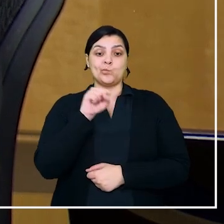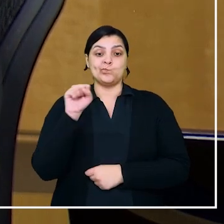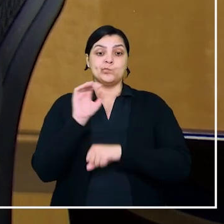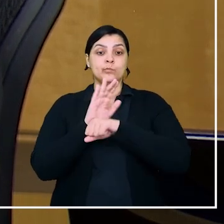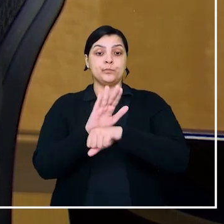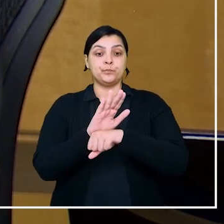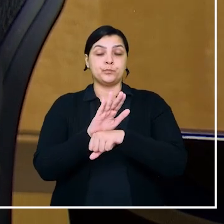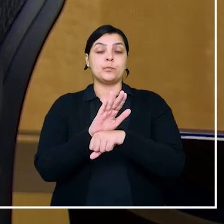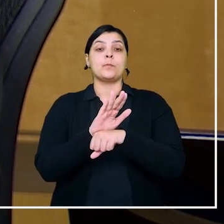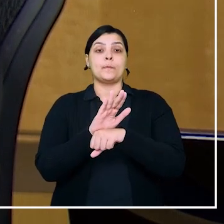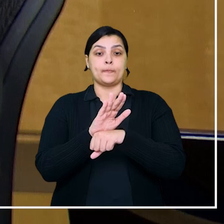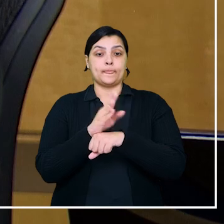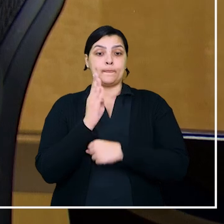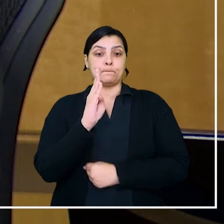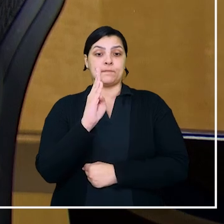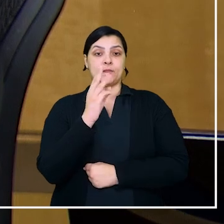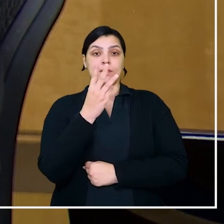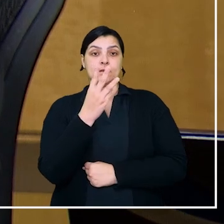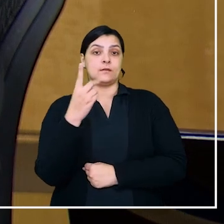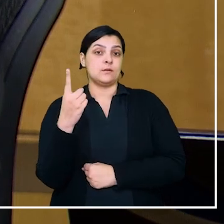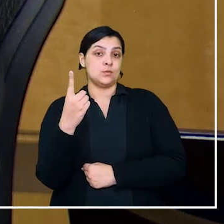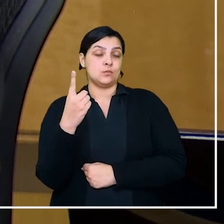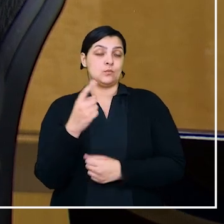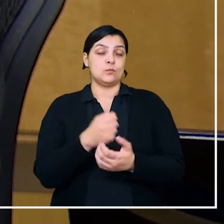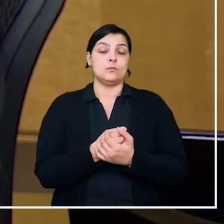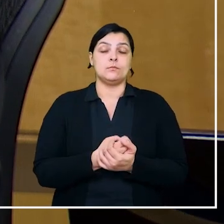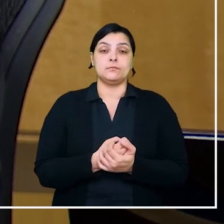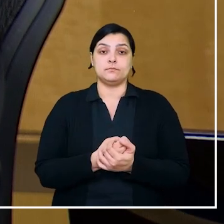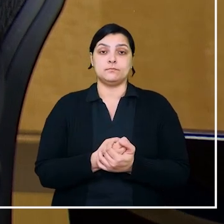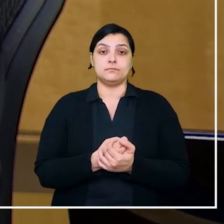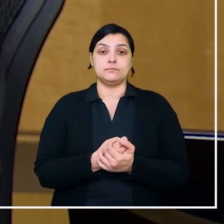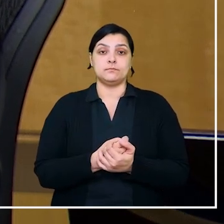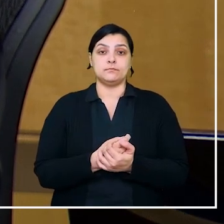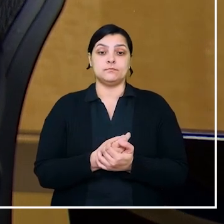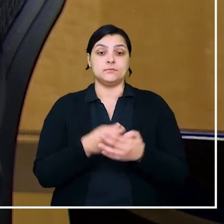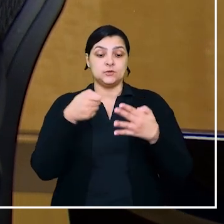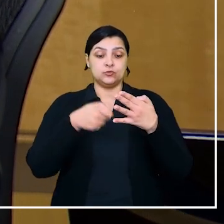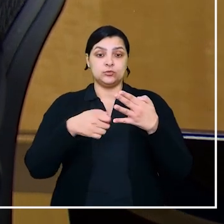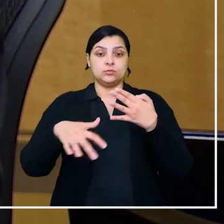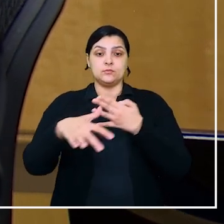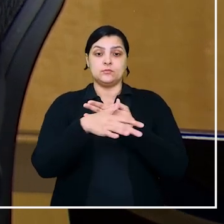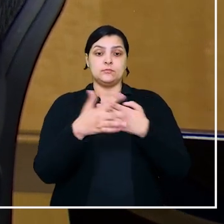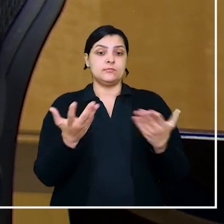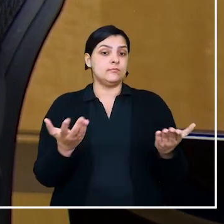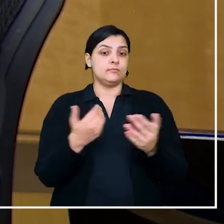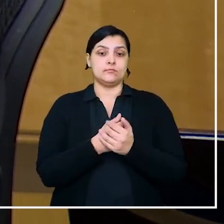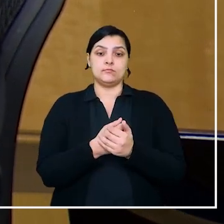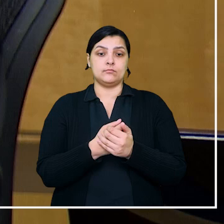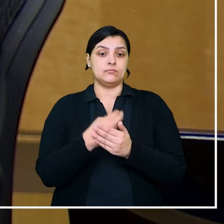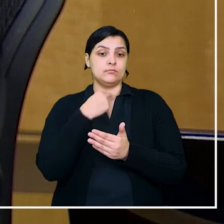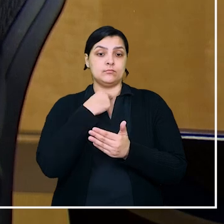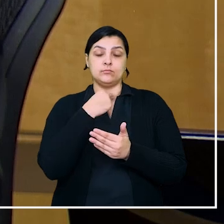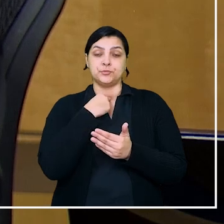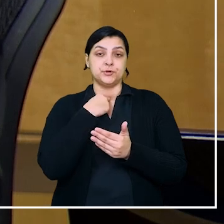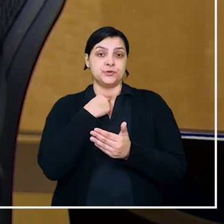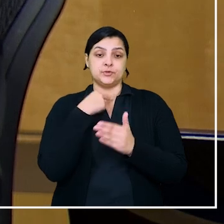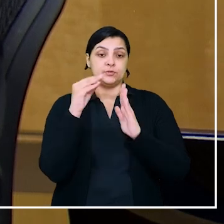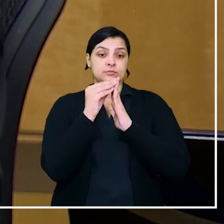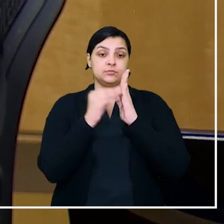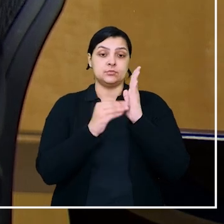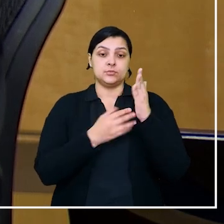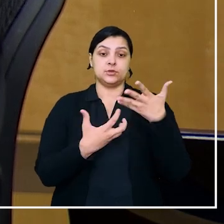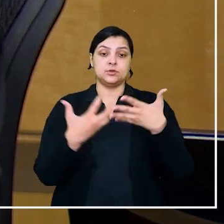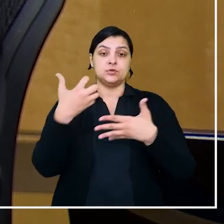do benefício B31. Na linha da nossa jurisprudência, sequer se poderia, inclusive, cogitar da aplicação